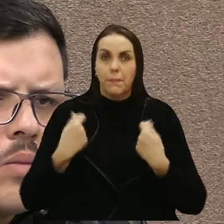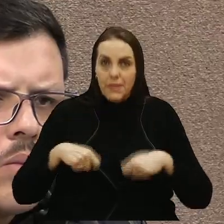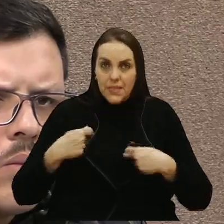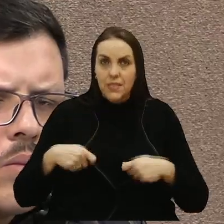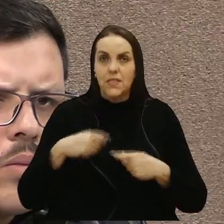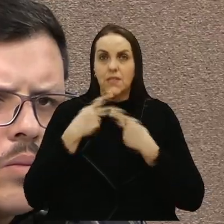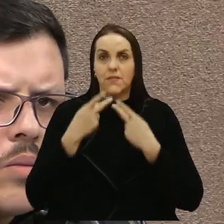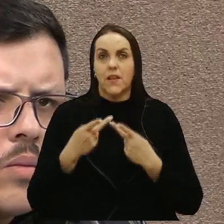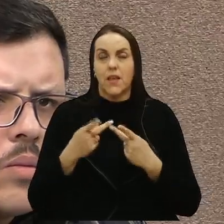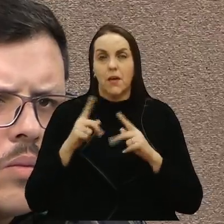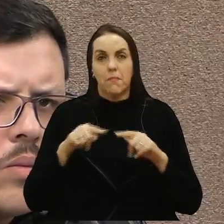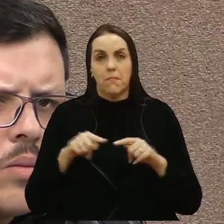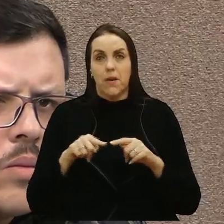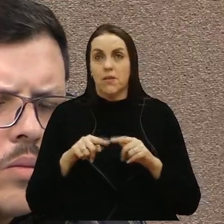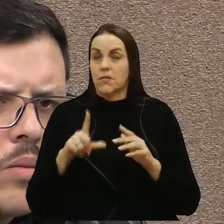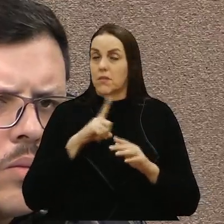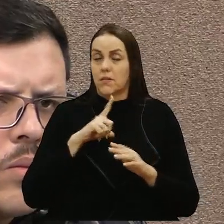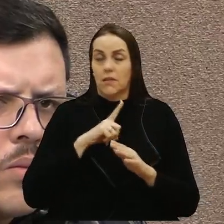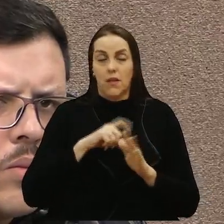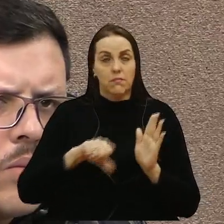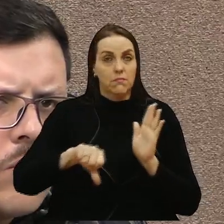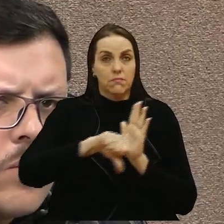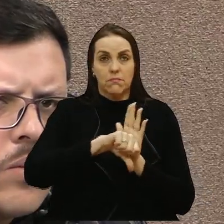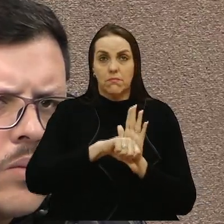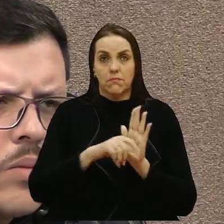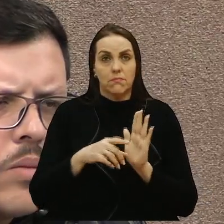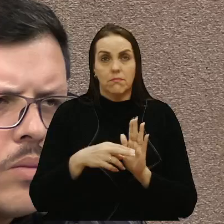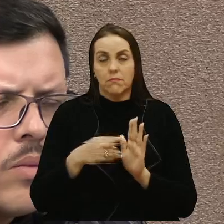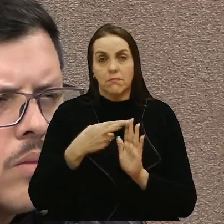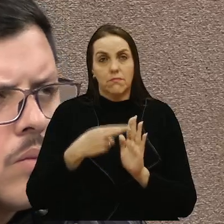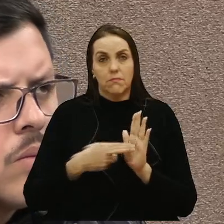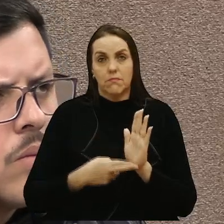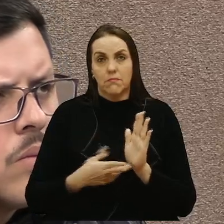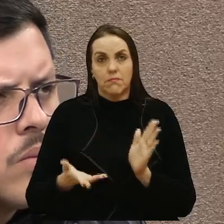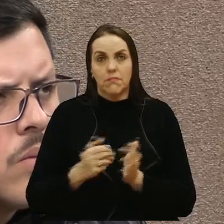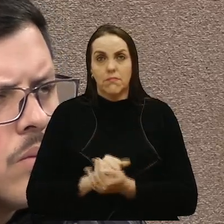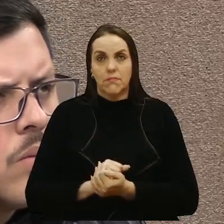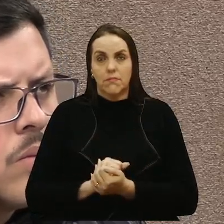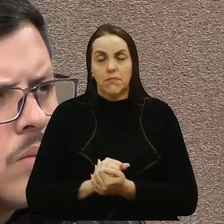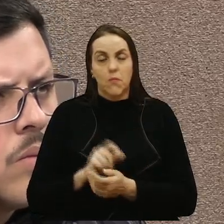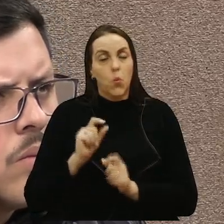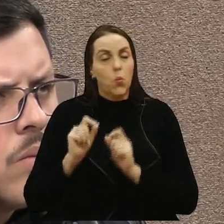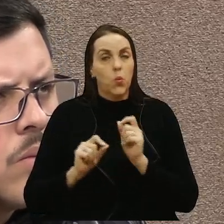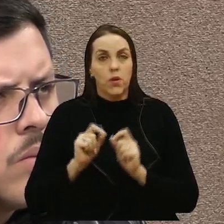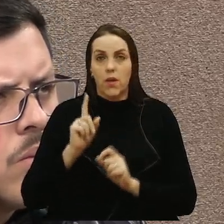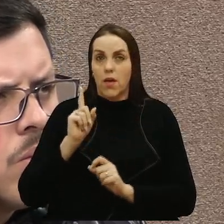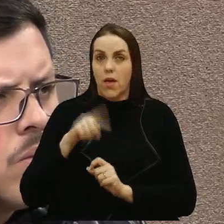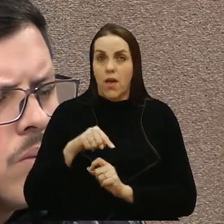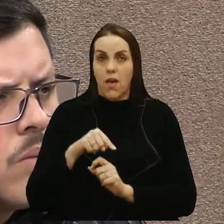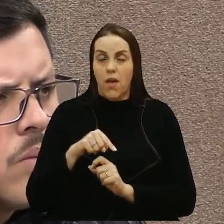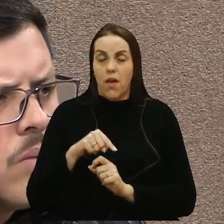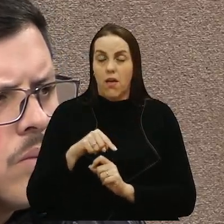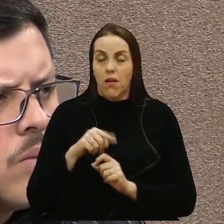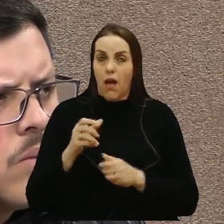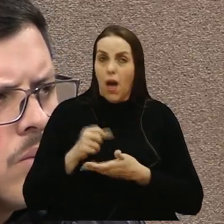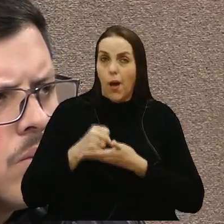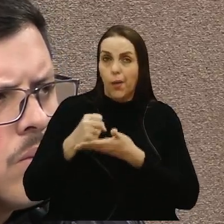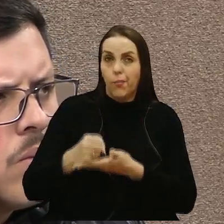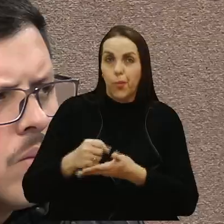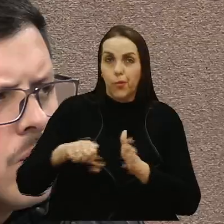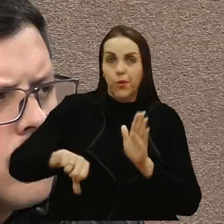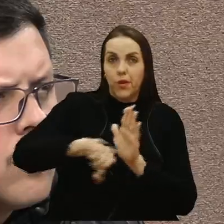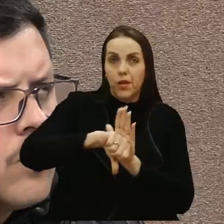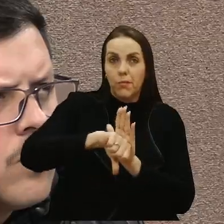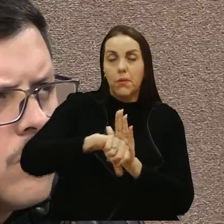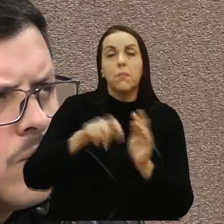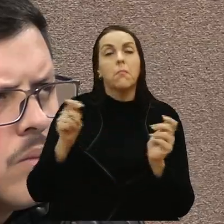entanto, nós temos o Código Penal. Obviamente, aquilo que for considerado apologia ao crime pode